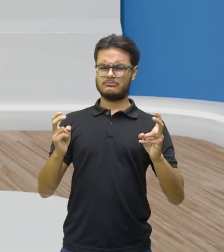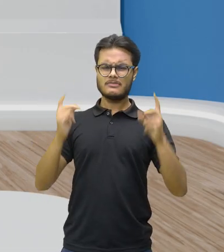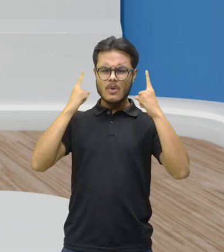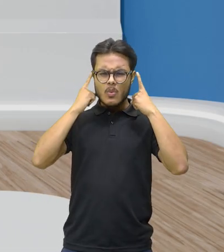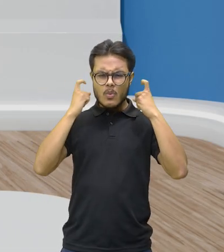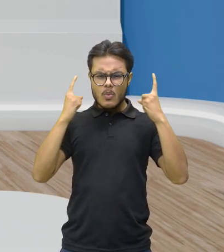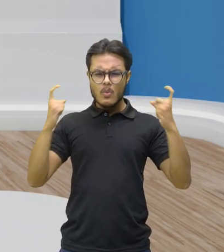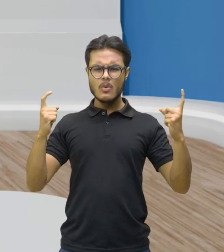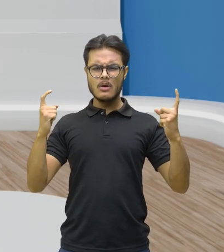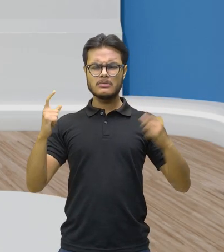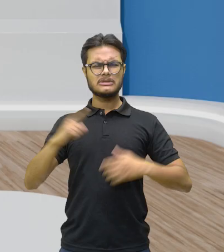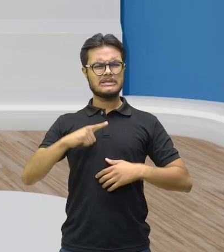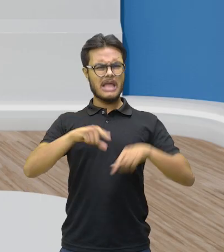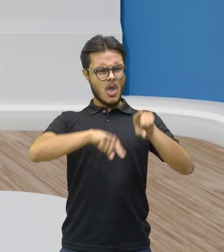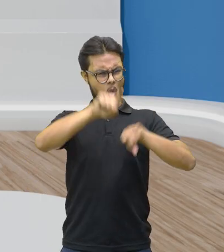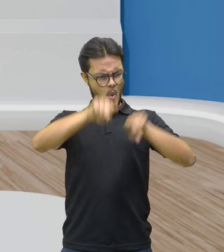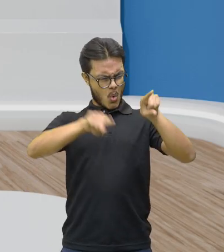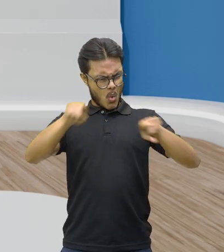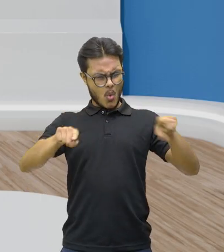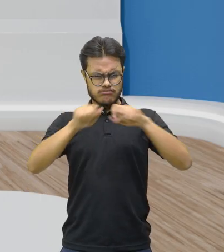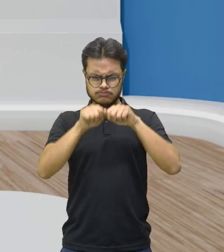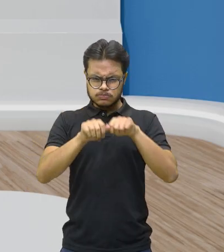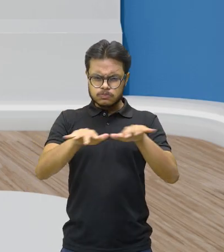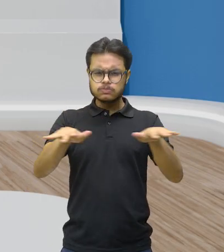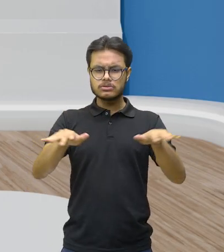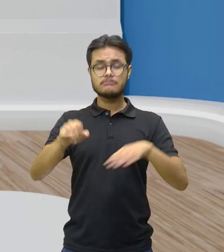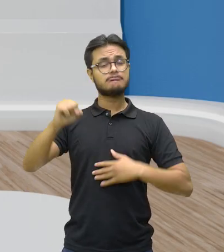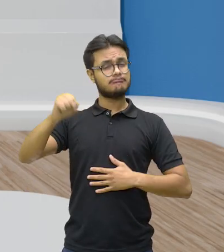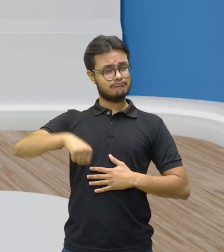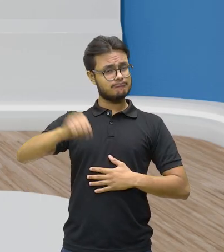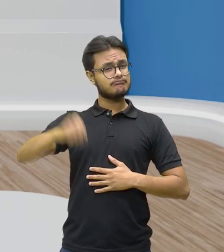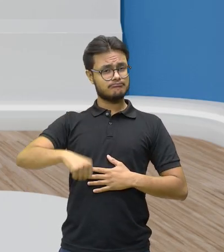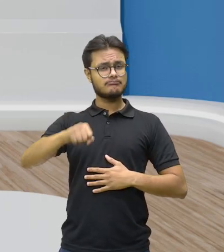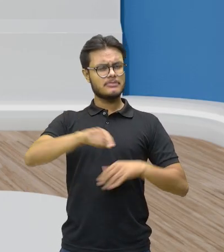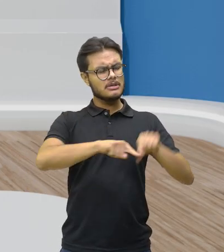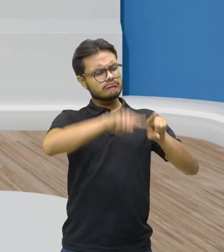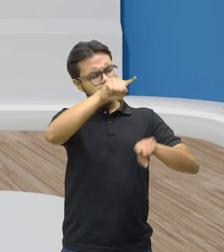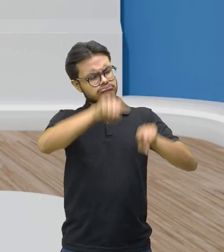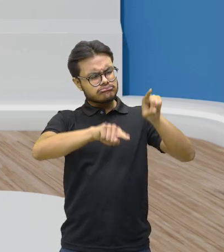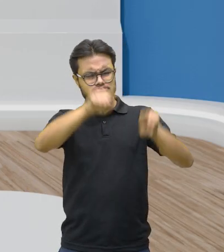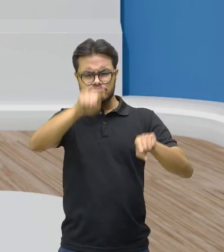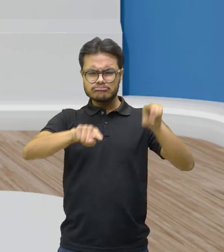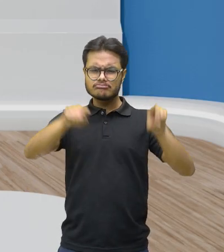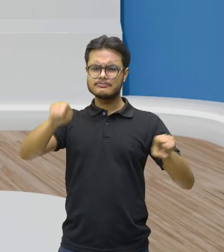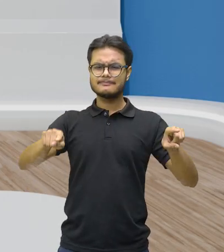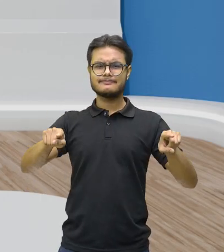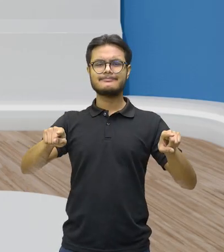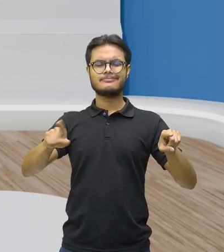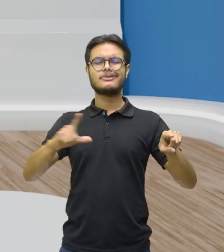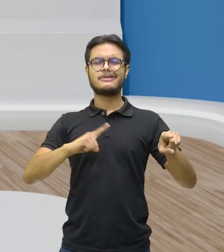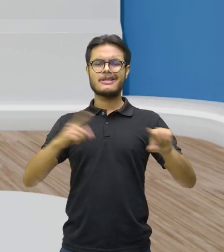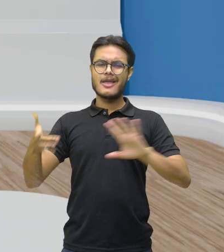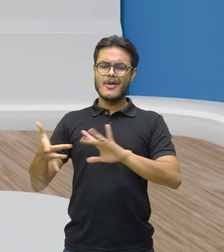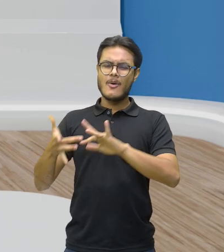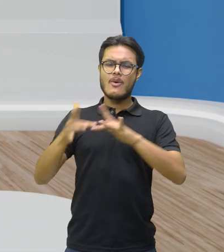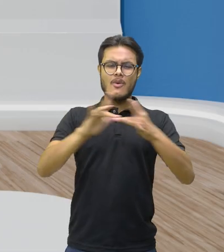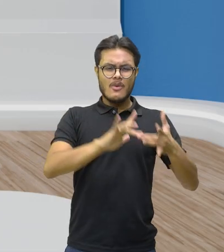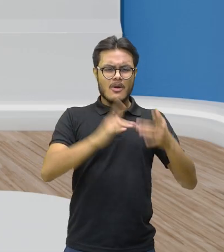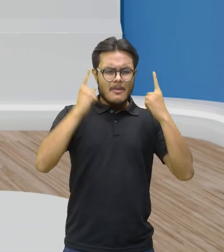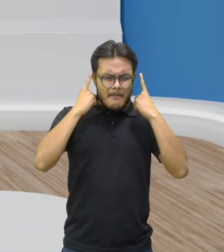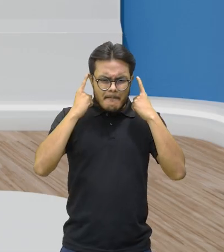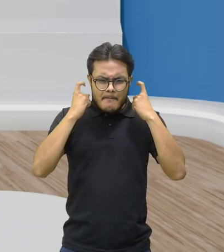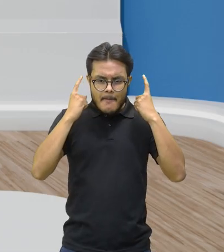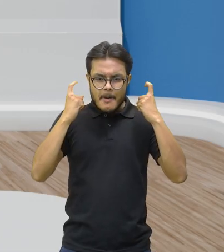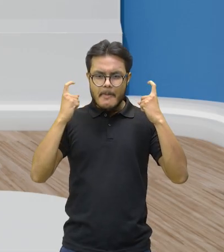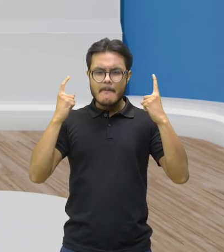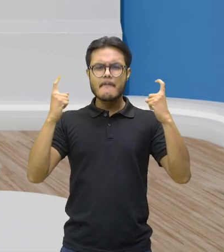com aquela ideia de ondas? Exatamente, meu aluno e minha aluna. Quando você fala do som, está falando especificamente de uma das